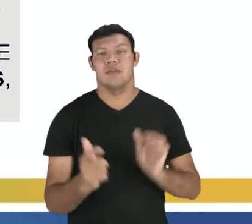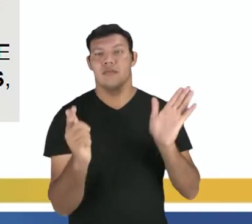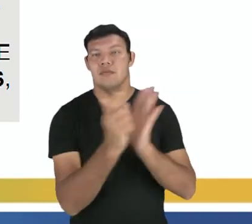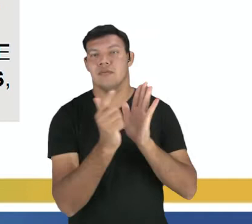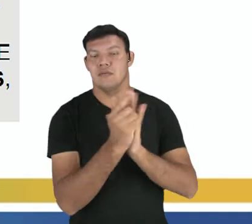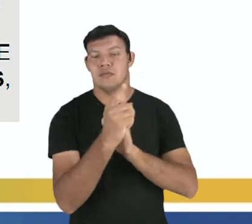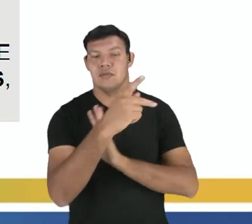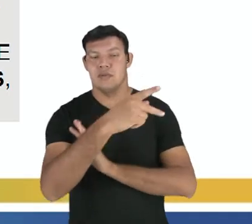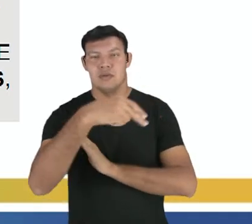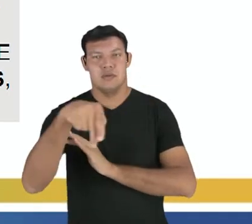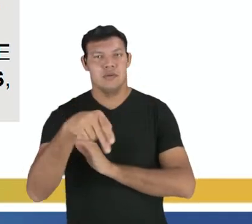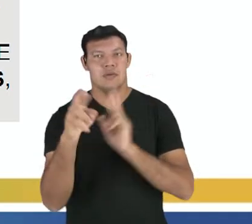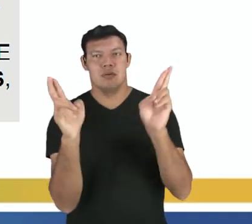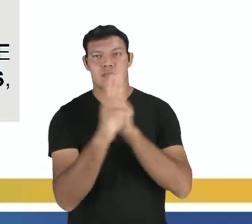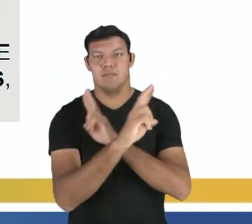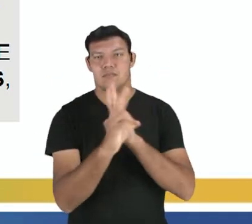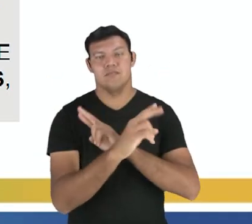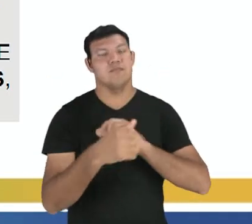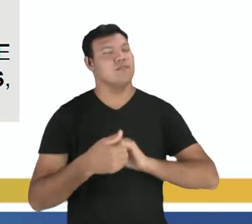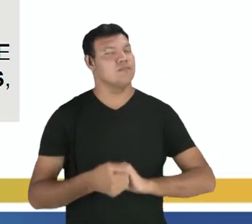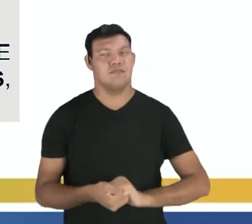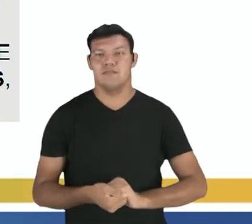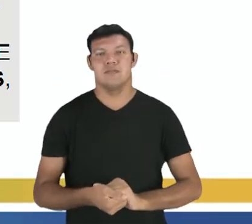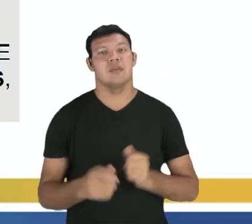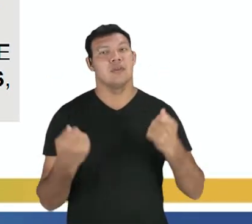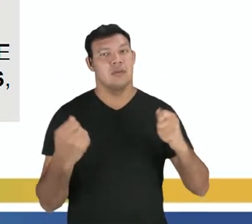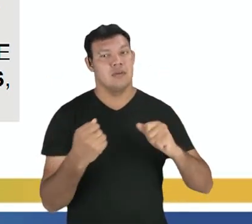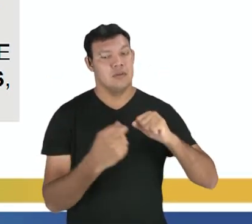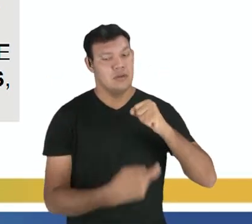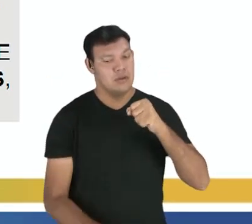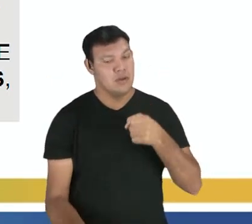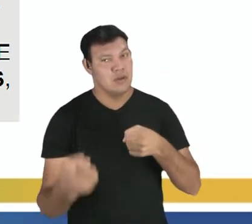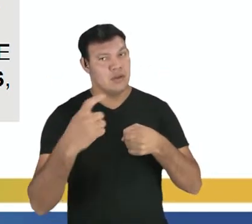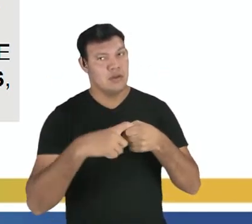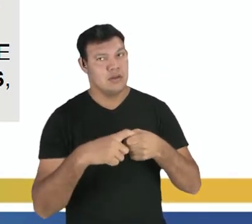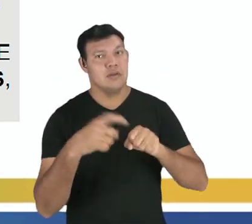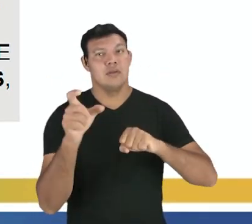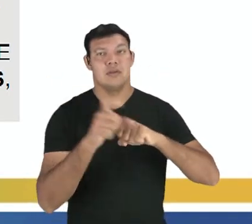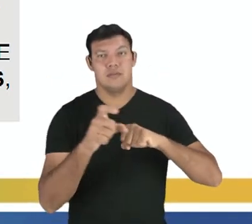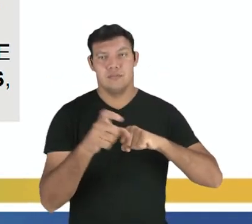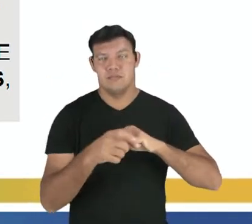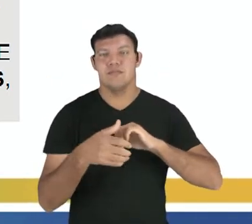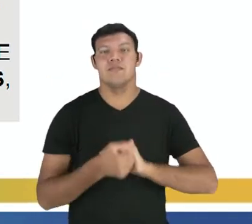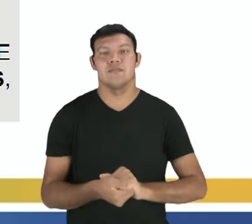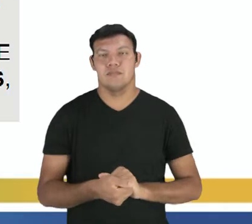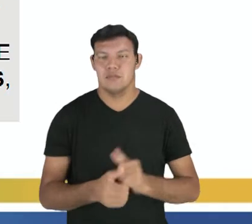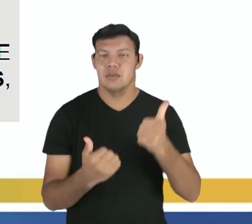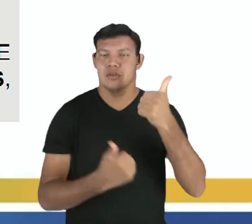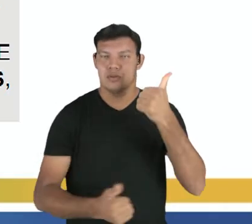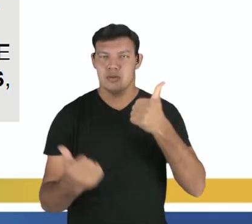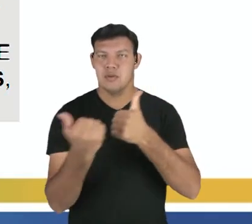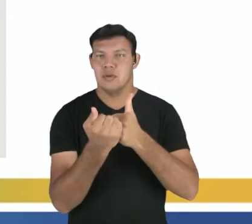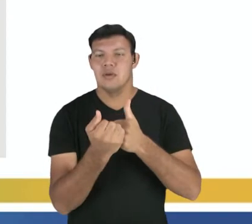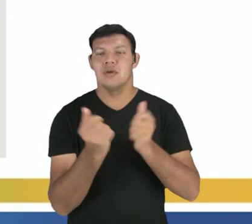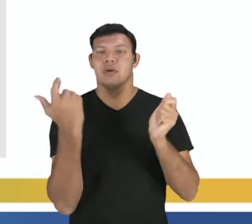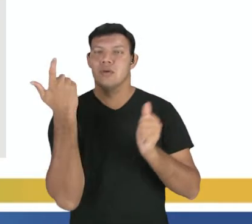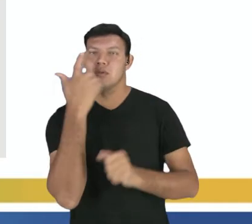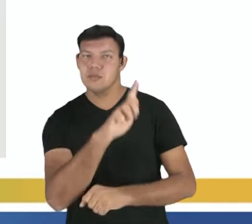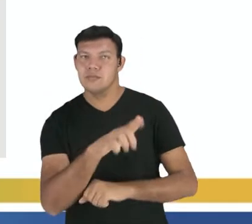de um pronome relativo. Tem que estar retomando um substantivo e você poderá fazer essa